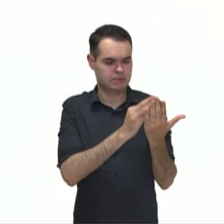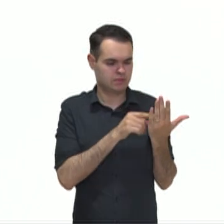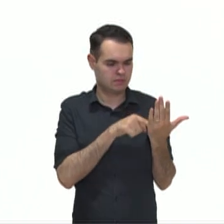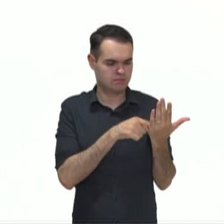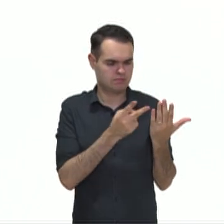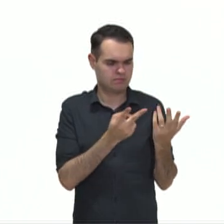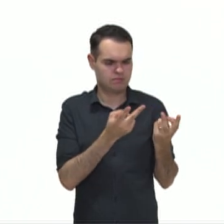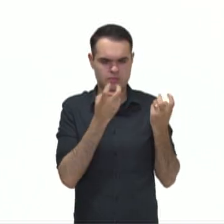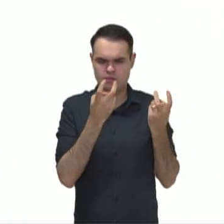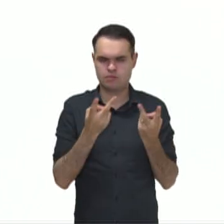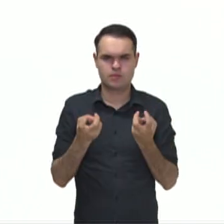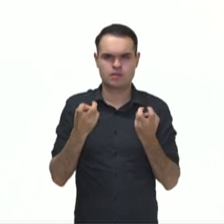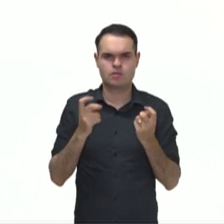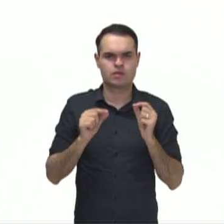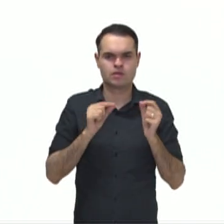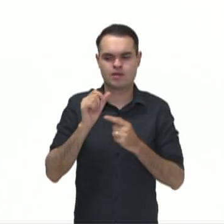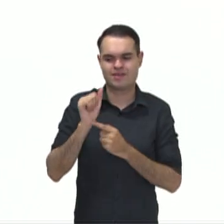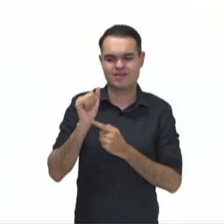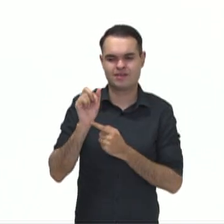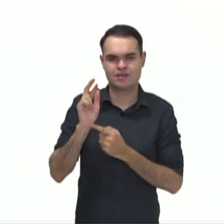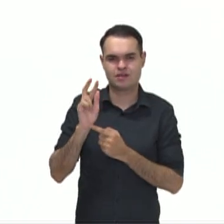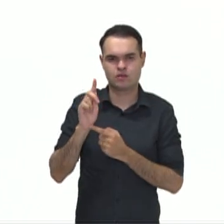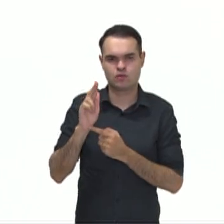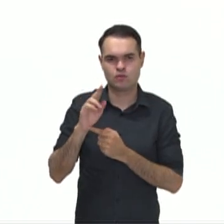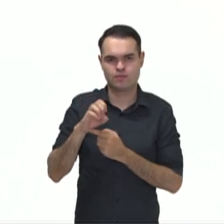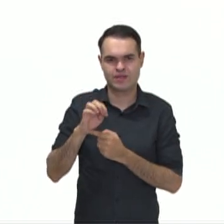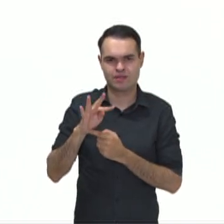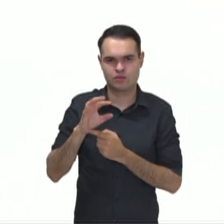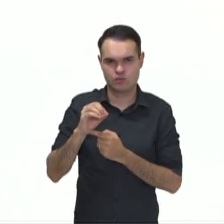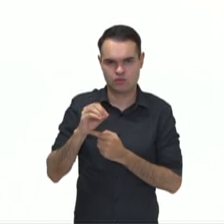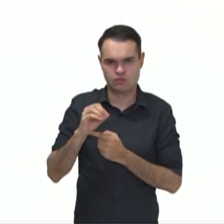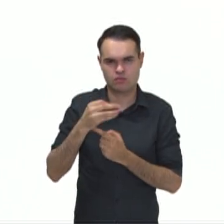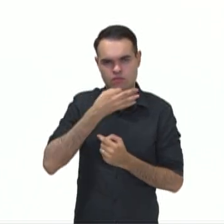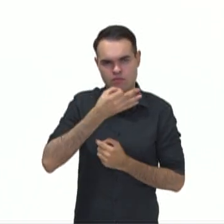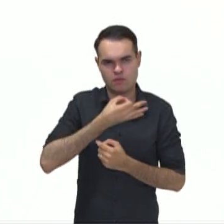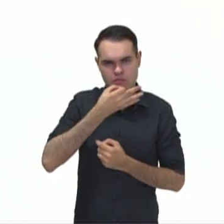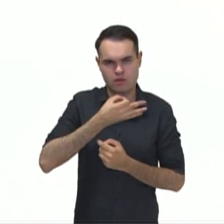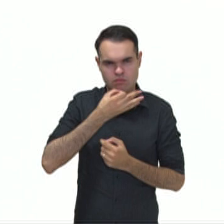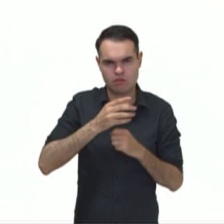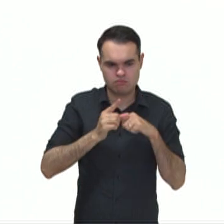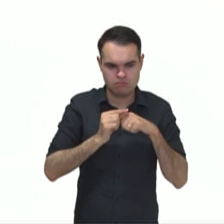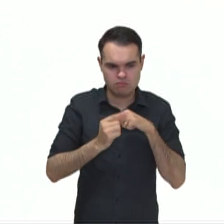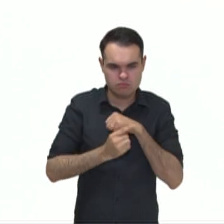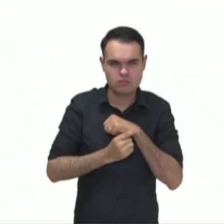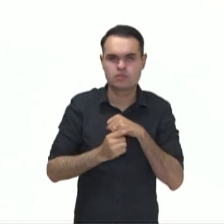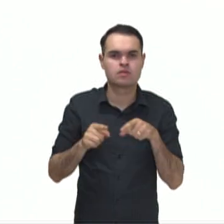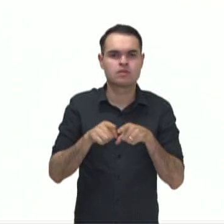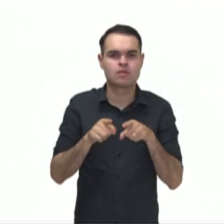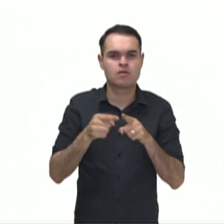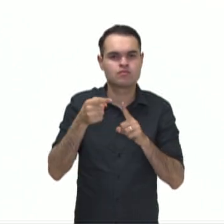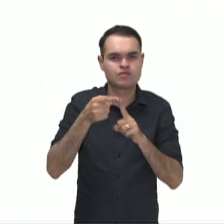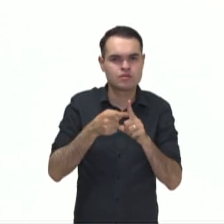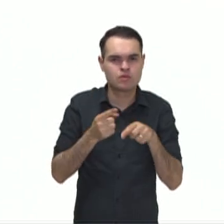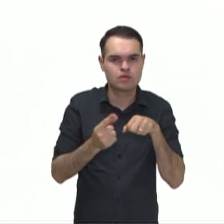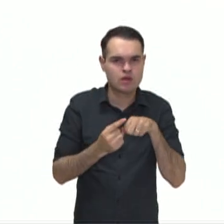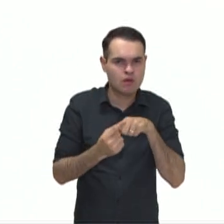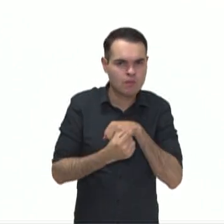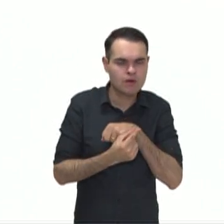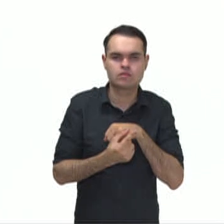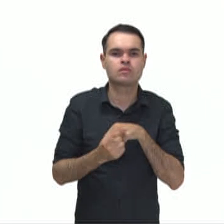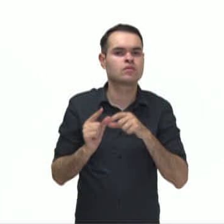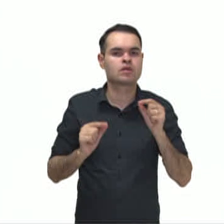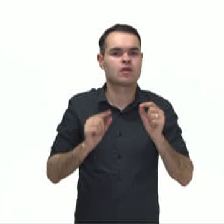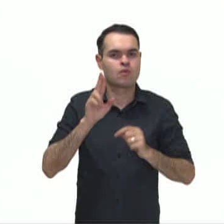os movimentos argumentativos, avaliar a força dos argumentos utilizados, avaliar o tipo dos argumentos